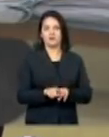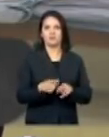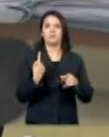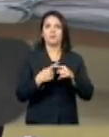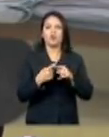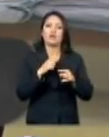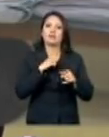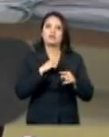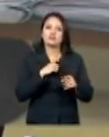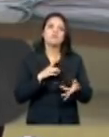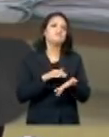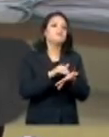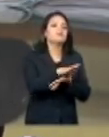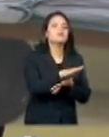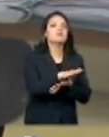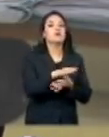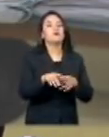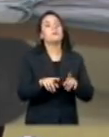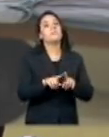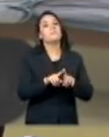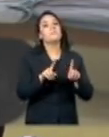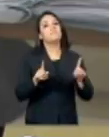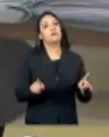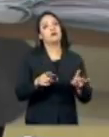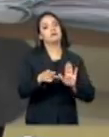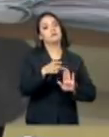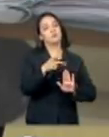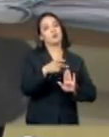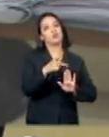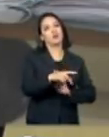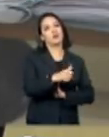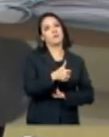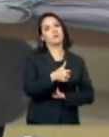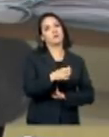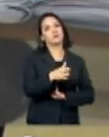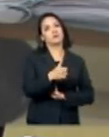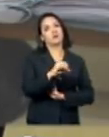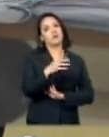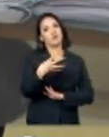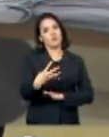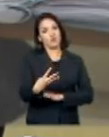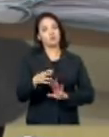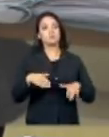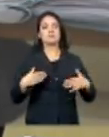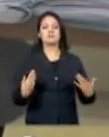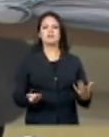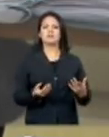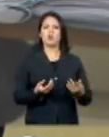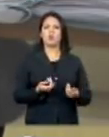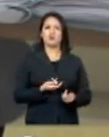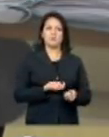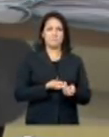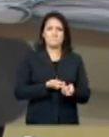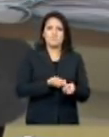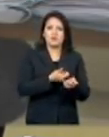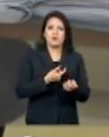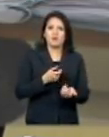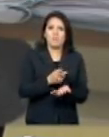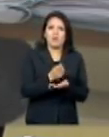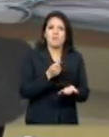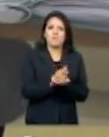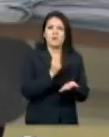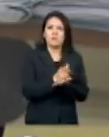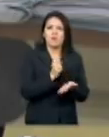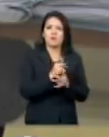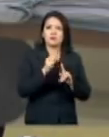1.104 estima se que o impacto financeiro da manutenção desses pagamentos concedidos encontrei da